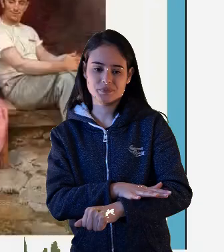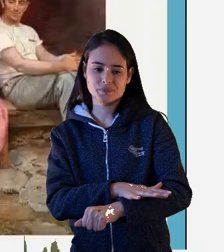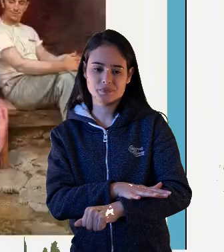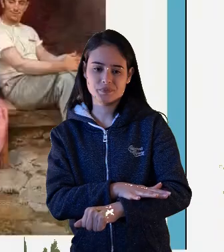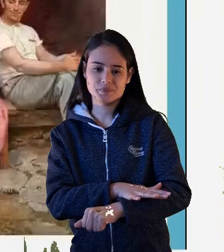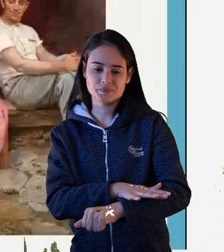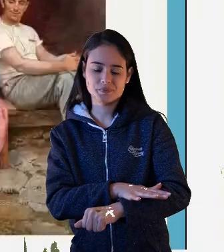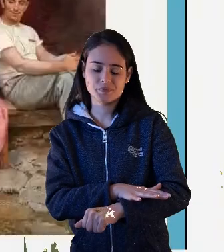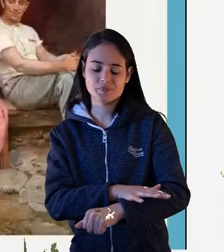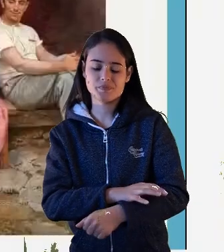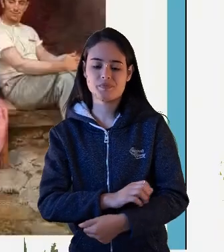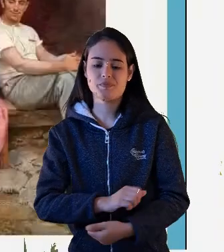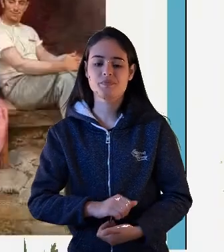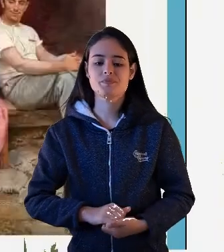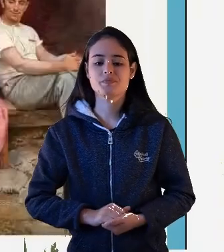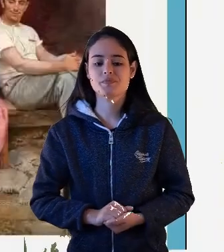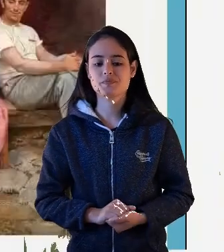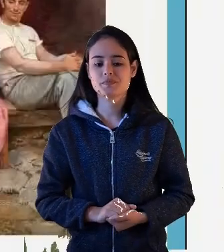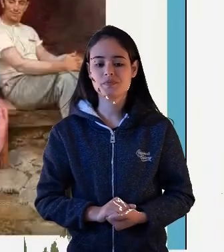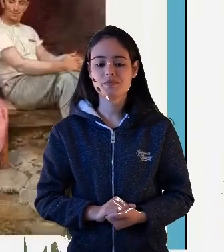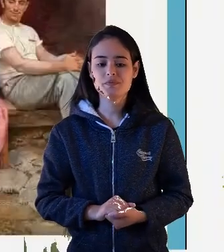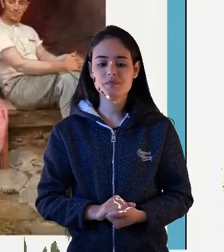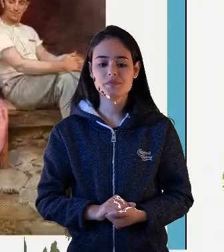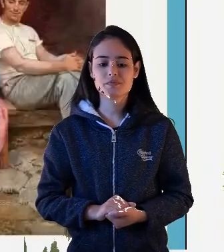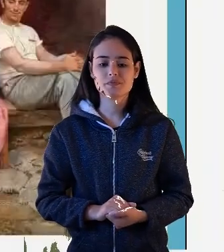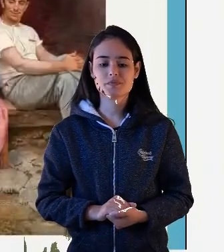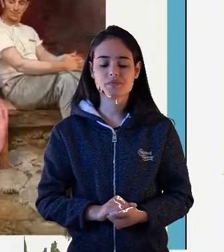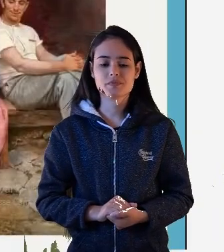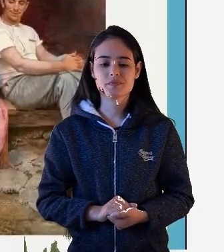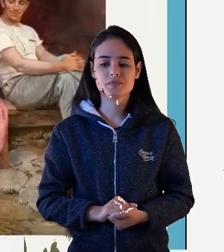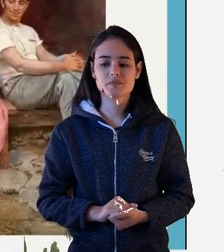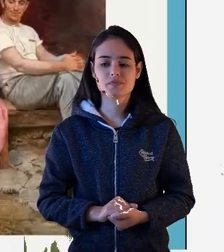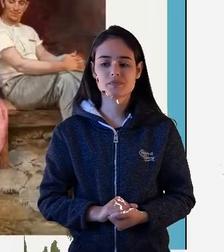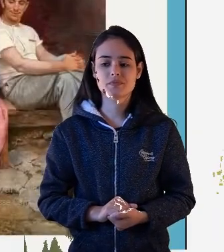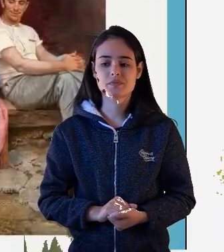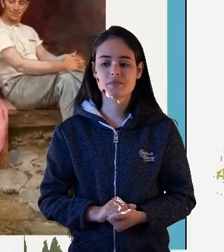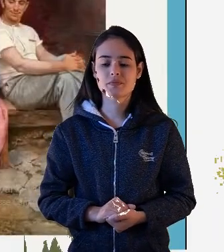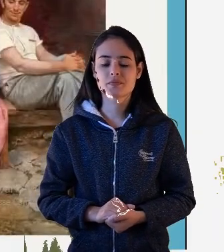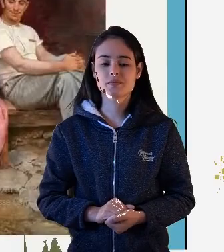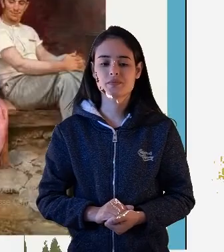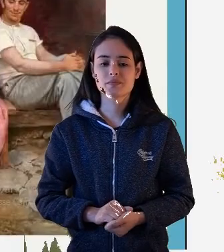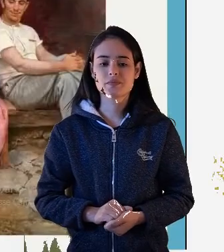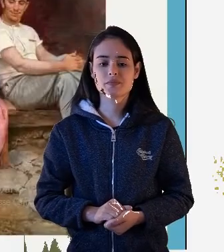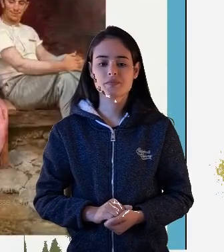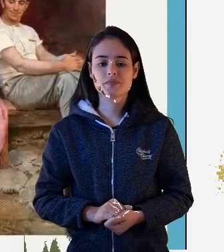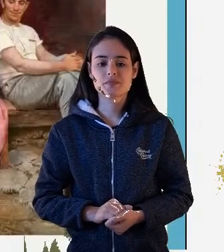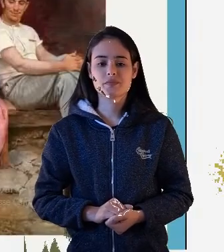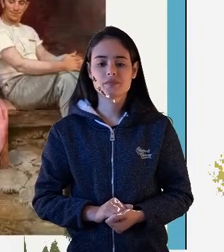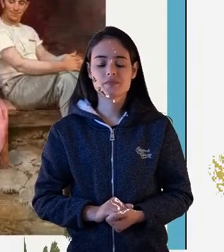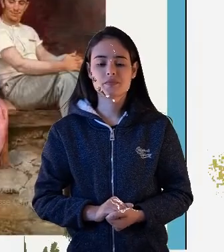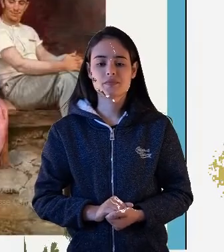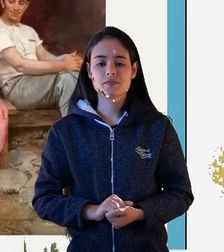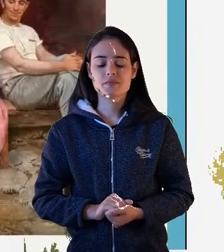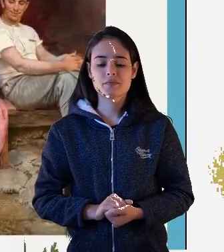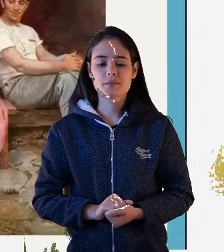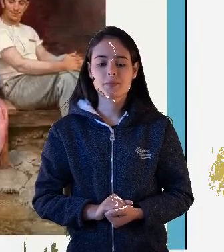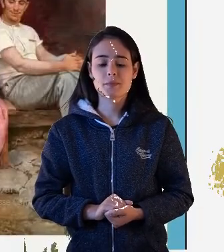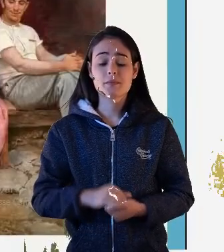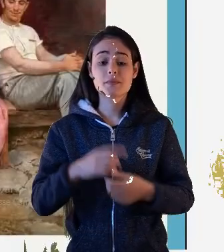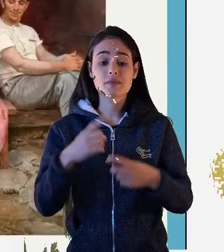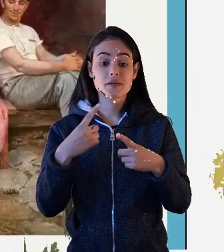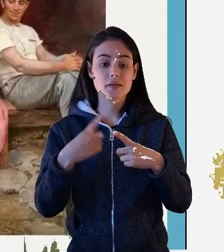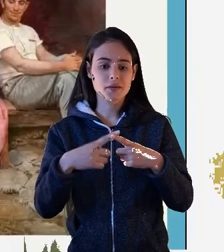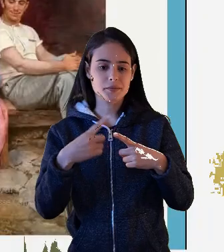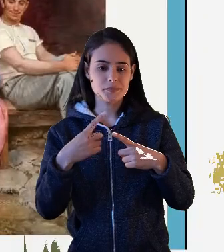escravização, né? Por exemplo, a maldição de Cã, né? Que quem é religioso,